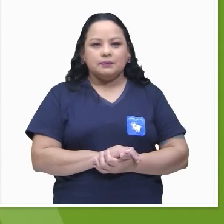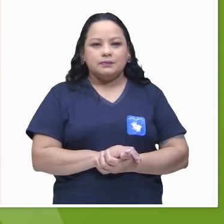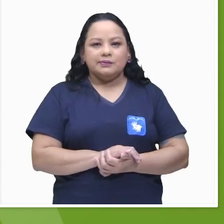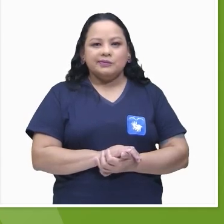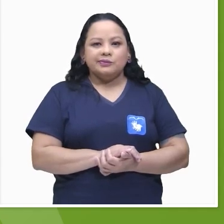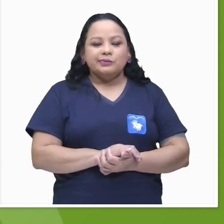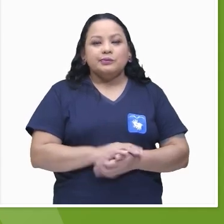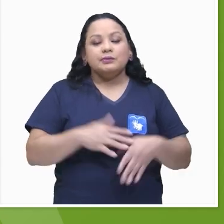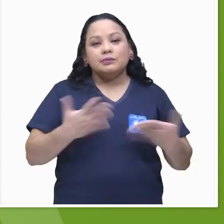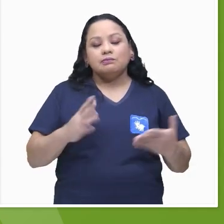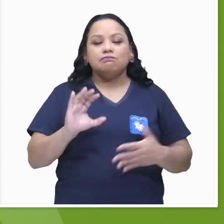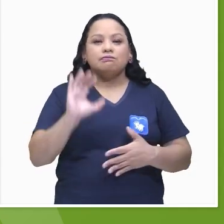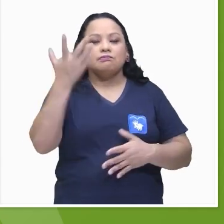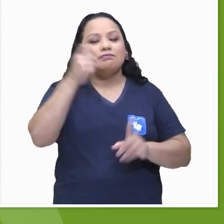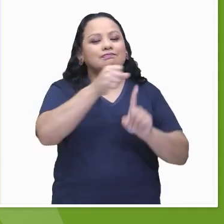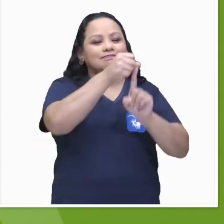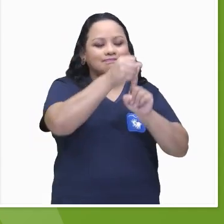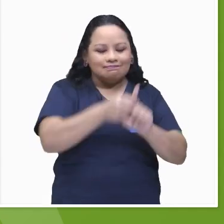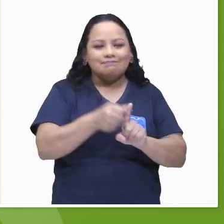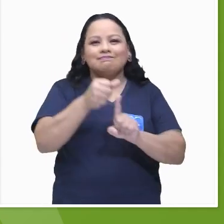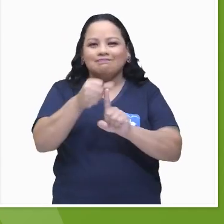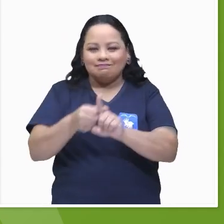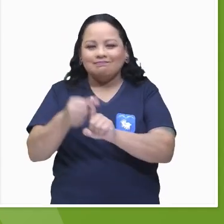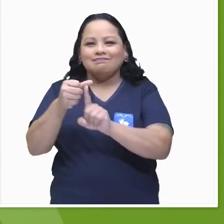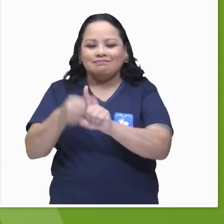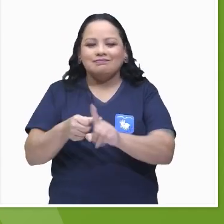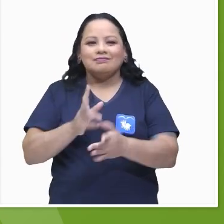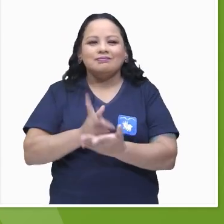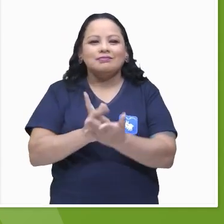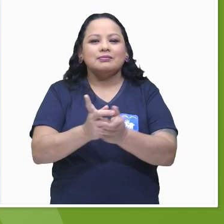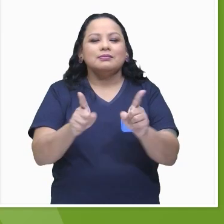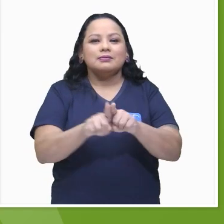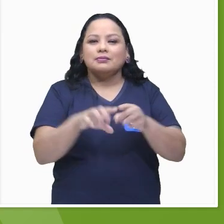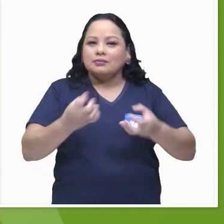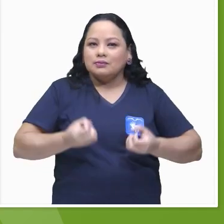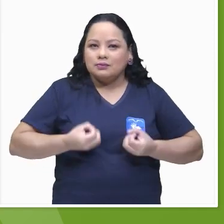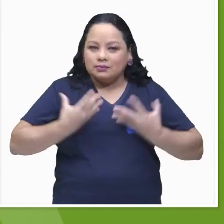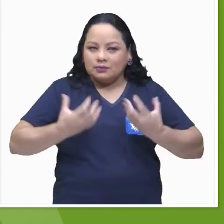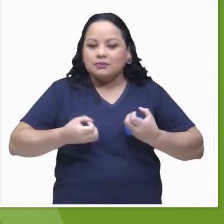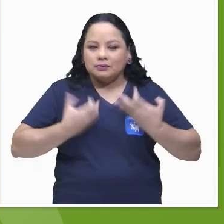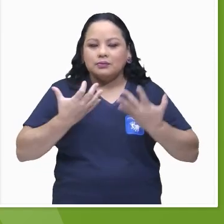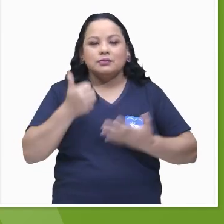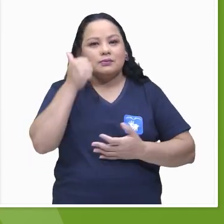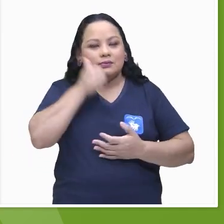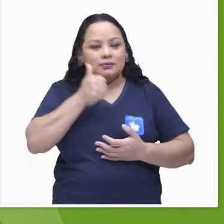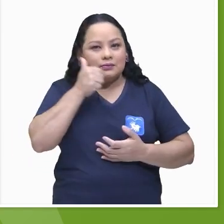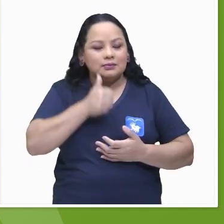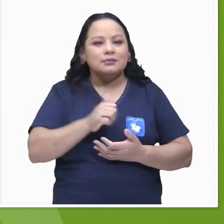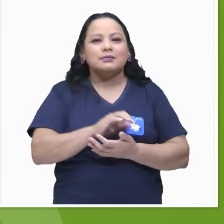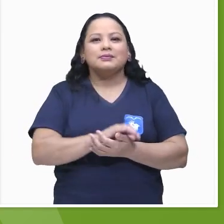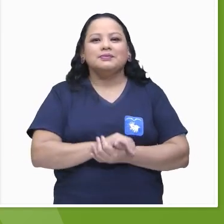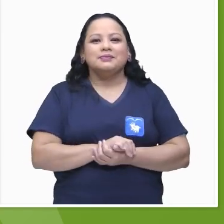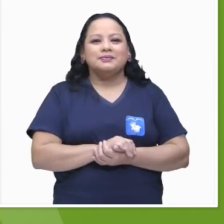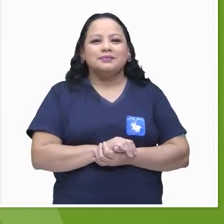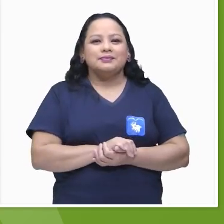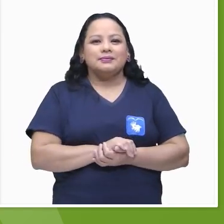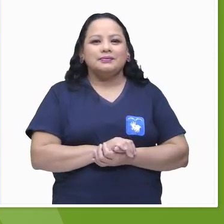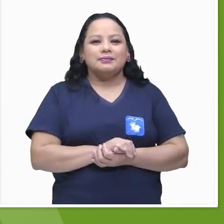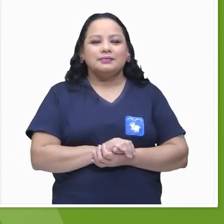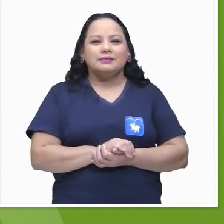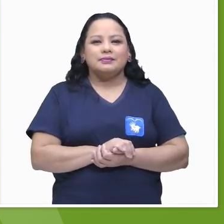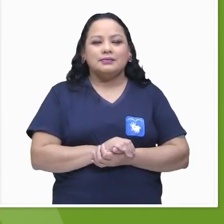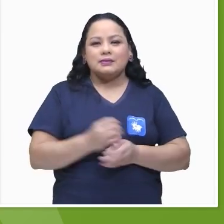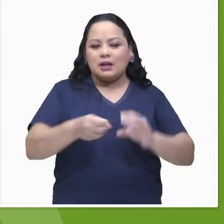Então, isso acontece todo mês. E o estrógeno, que é o hormônio que vai dar aí